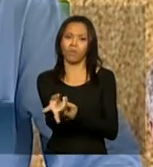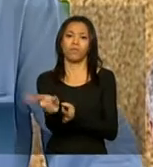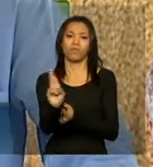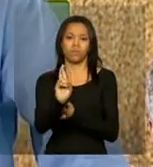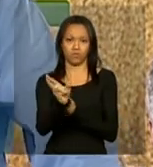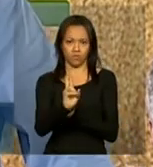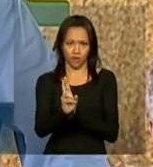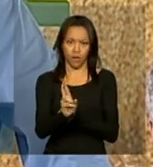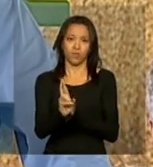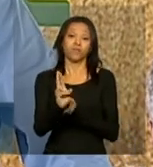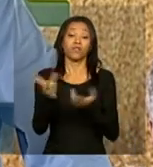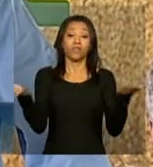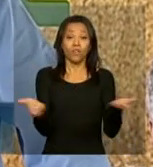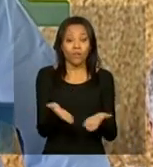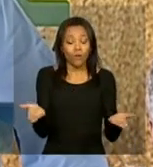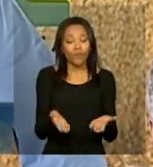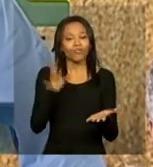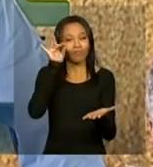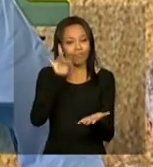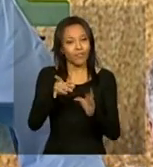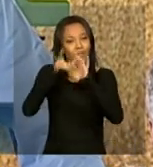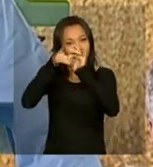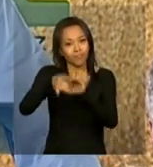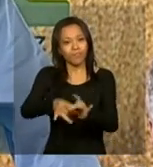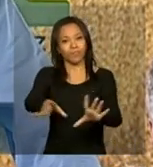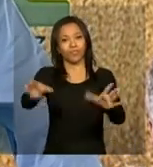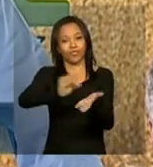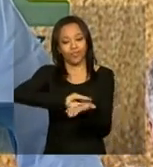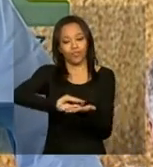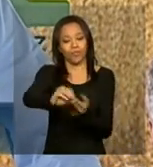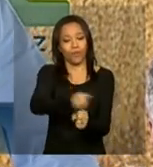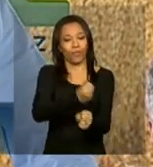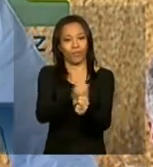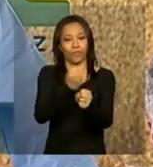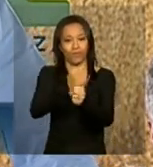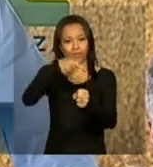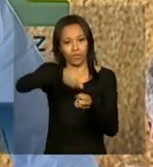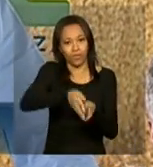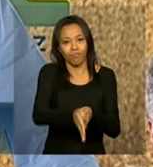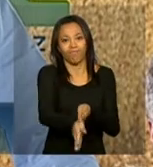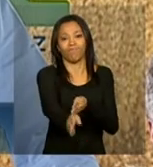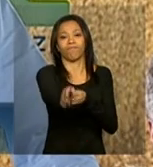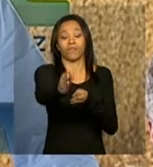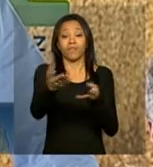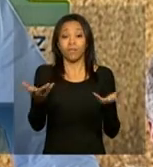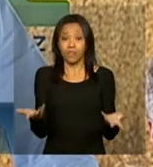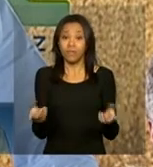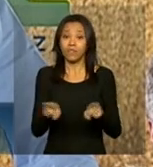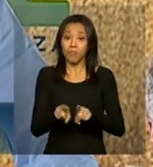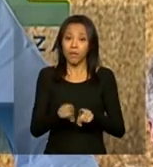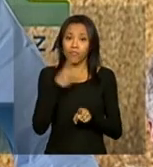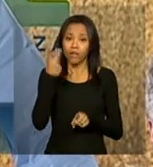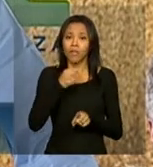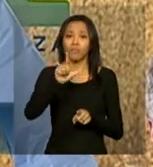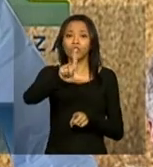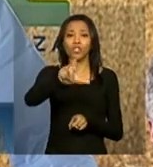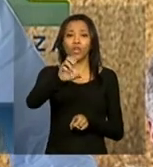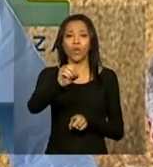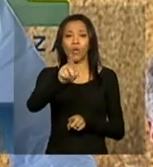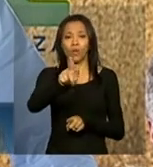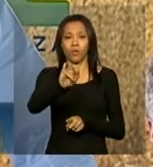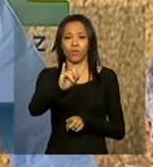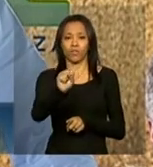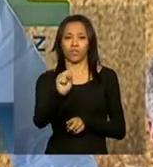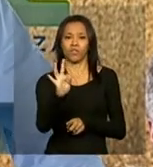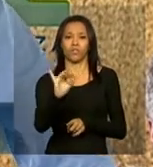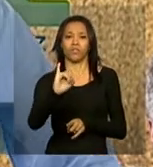1,5 bilhão de reais que está sendo efetivada nesta rodovia. E aí, senhora presidente, falando em logística, dentro